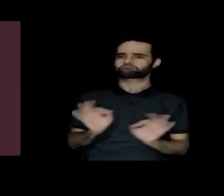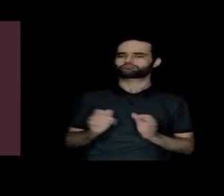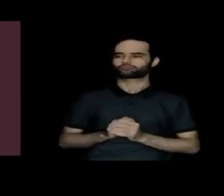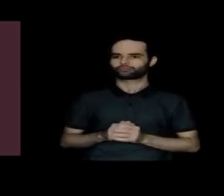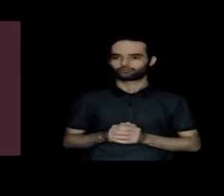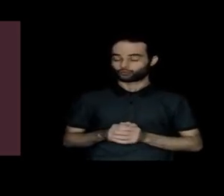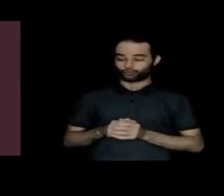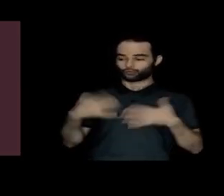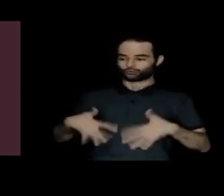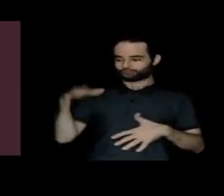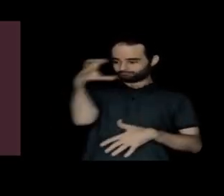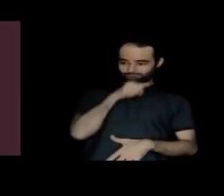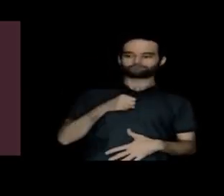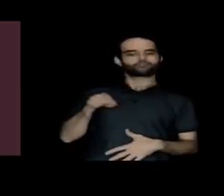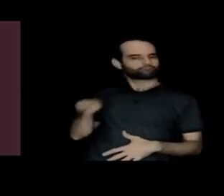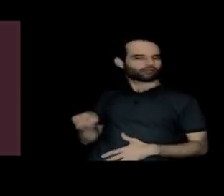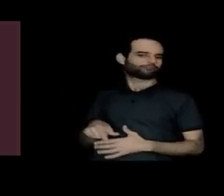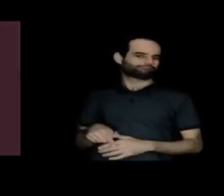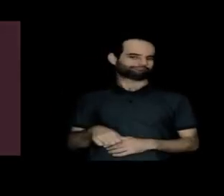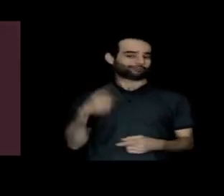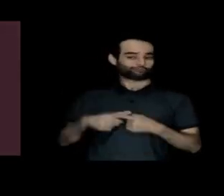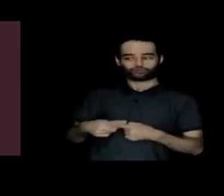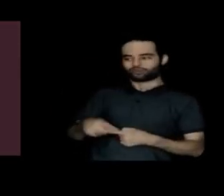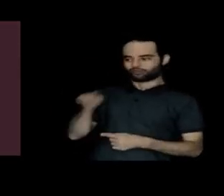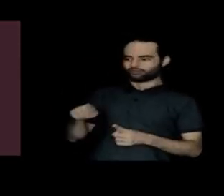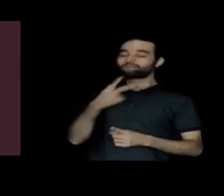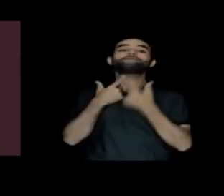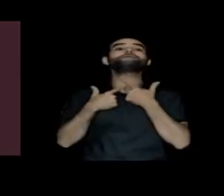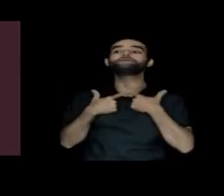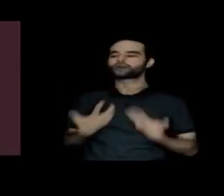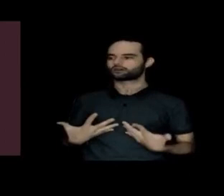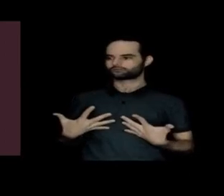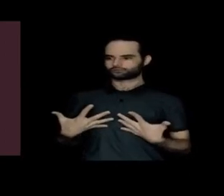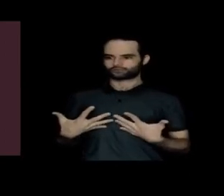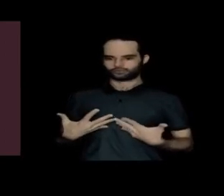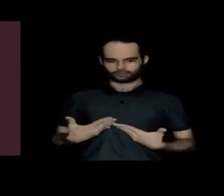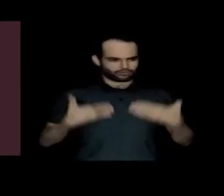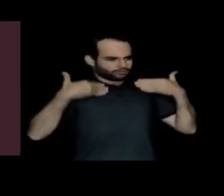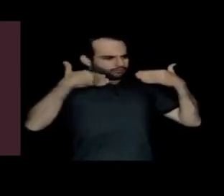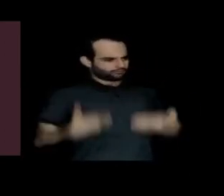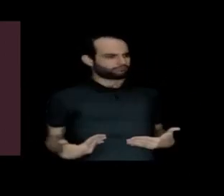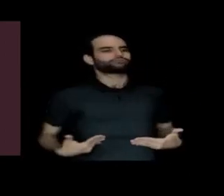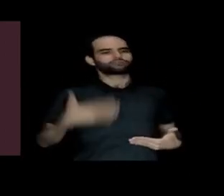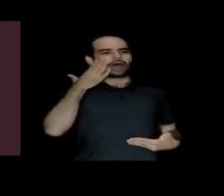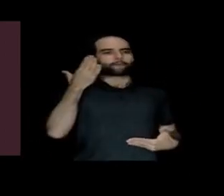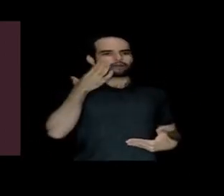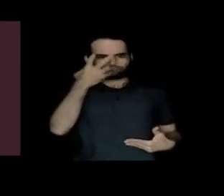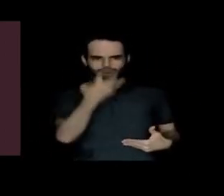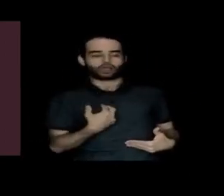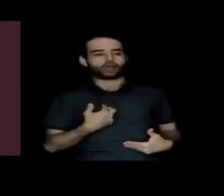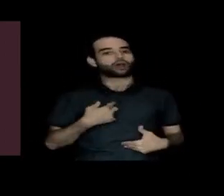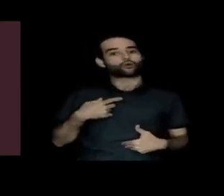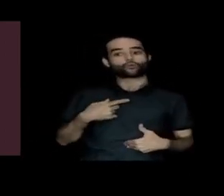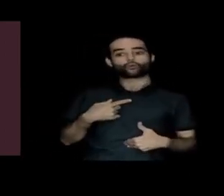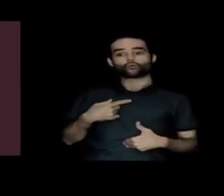assim. Então, isso para mim, a maior lição que ela me dá é isso, é a vontade que ela tem de se posicionar como uma pessoa. É tanto que a mãe